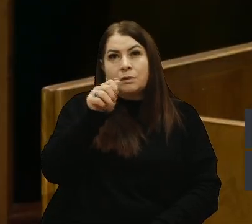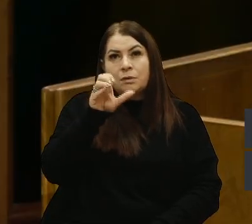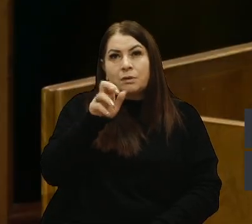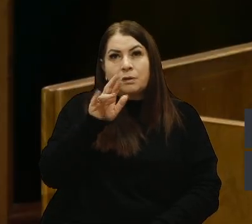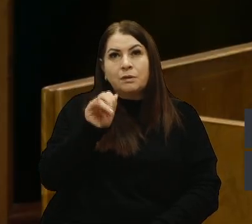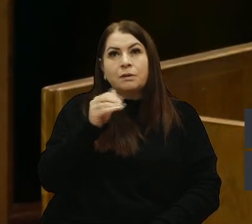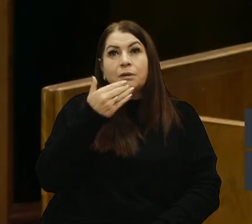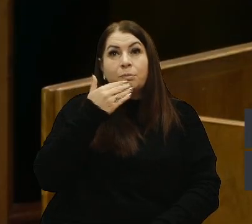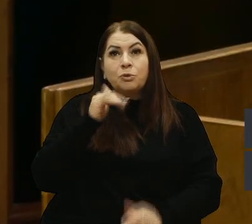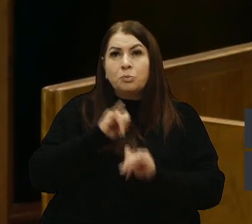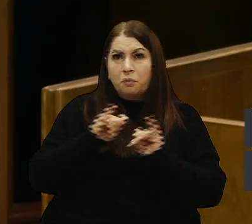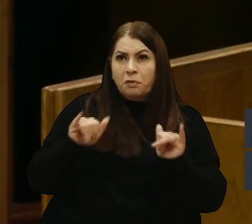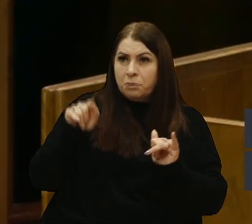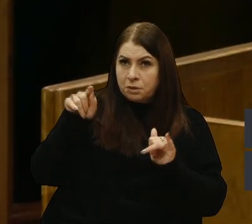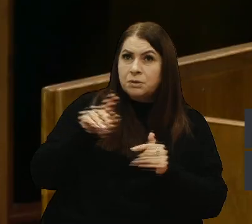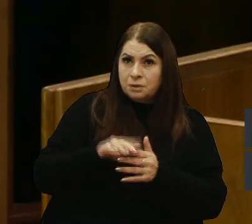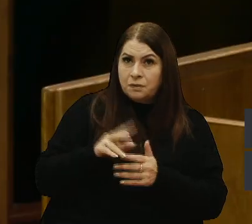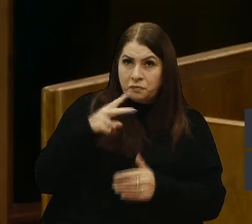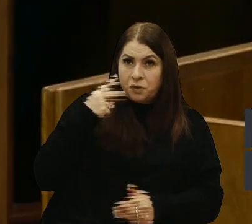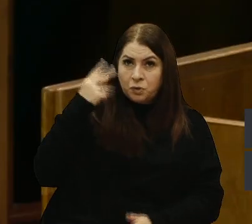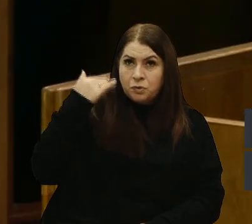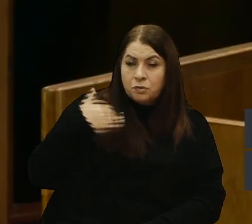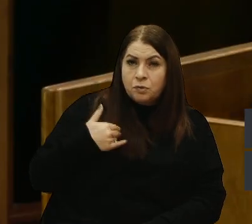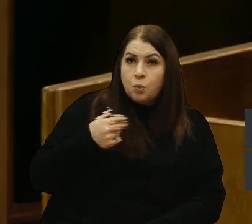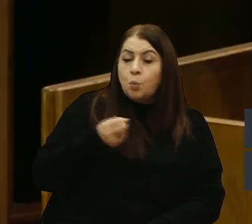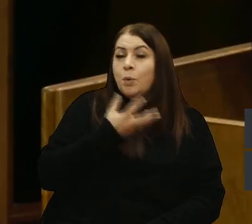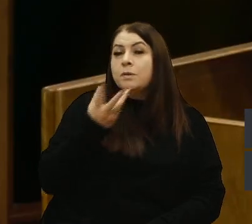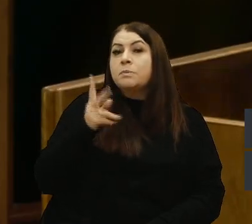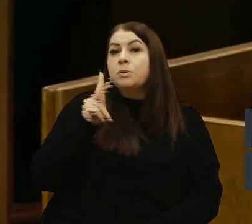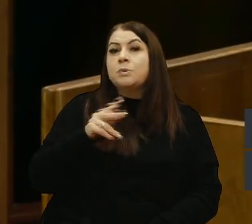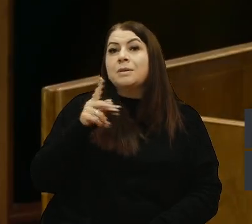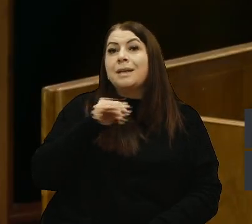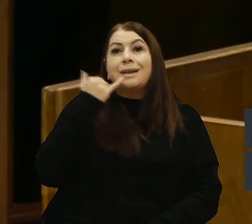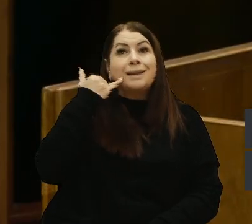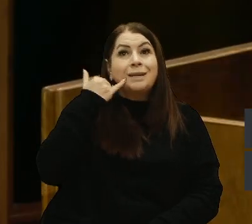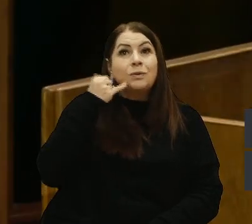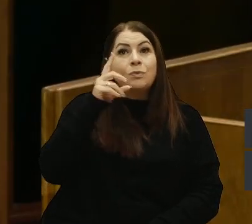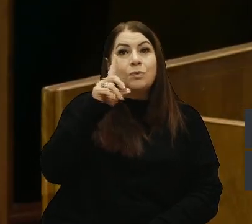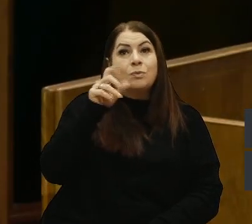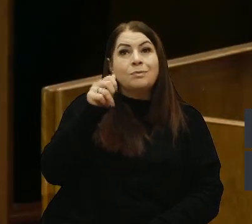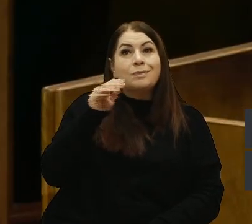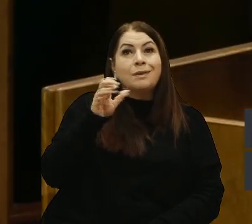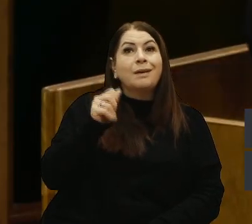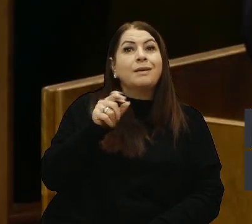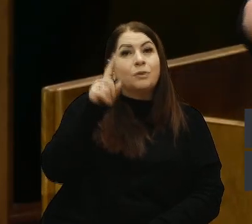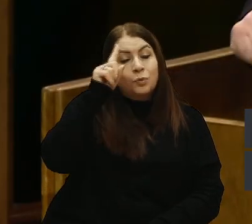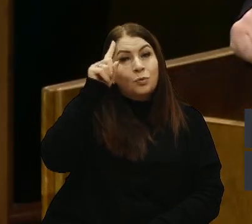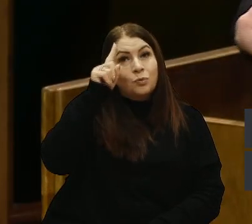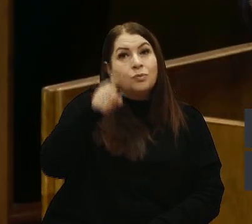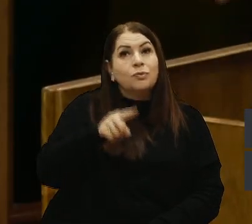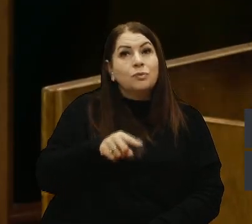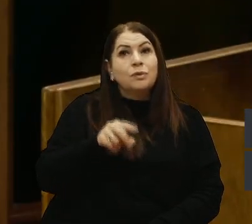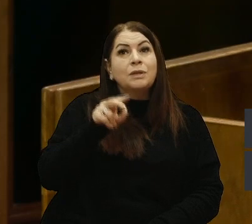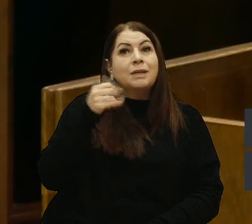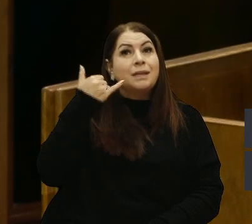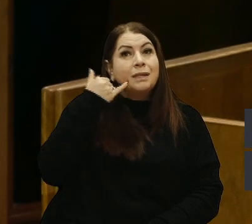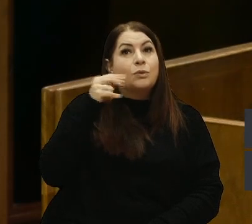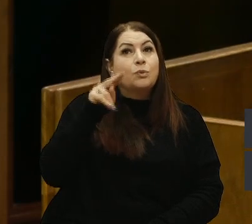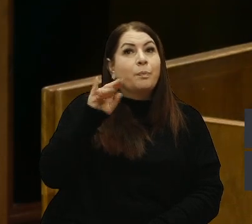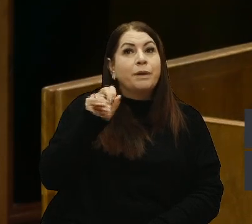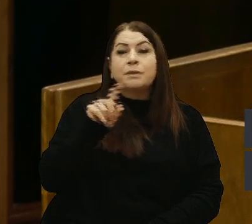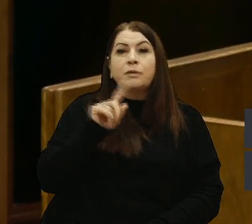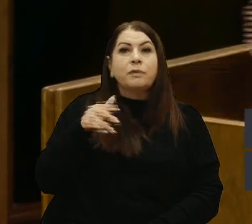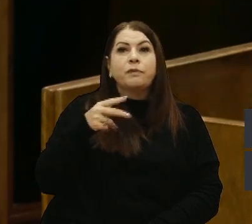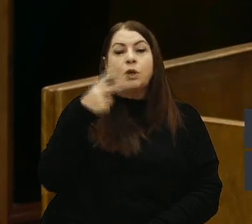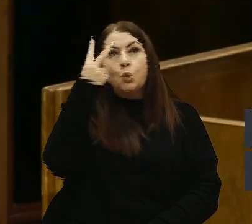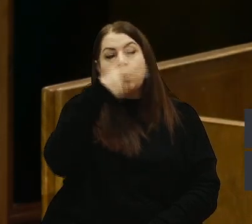pedido de informações, vereadora Daiane. Quantas pessoas ligam para o DACRA diariamente? Quantas pessoas ligam para a UBS que não é atendido, que fica